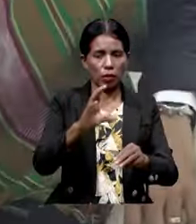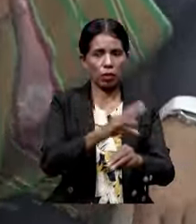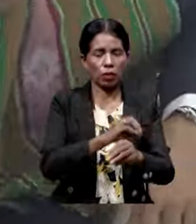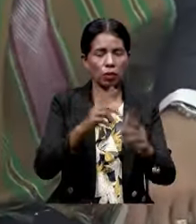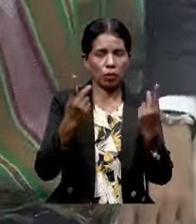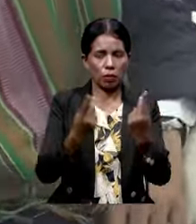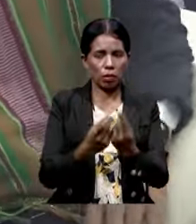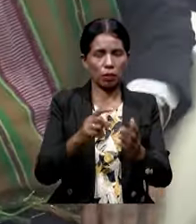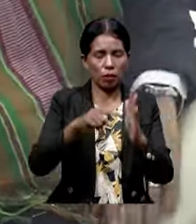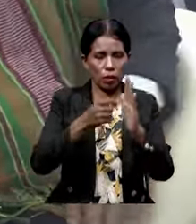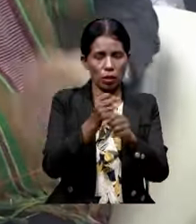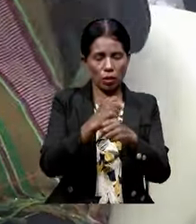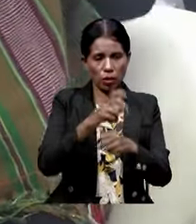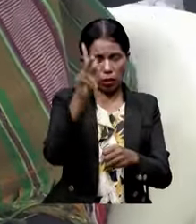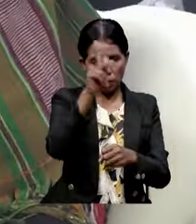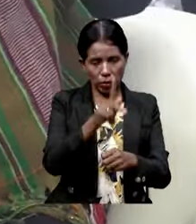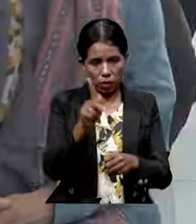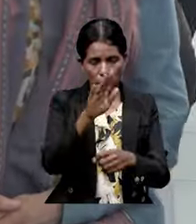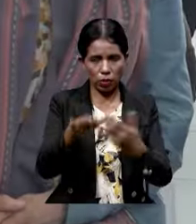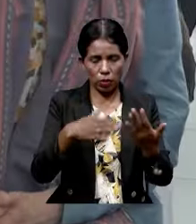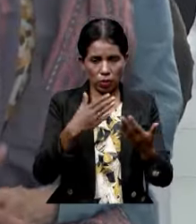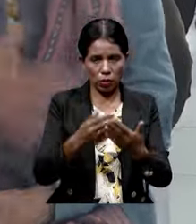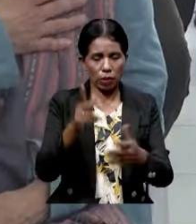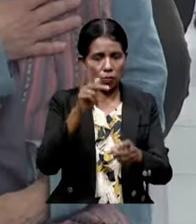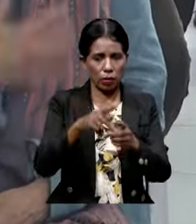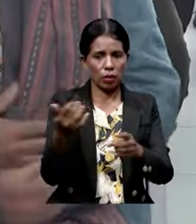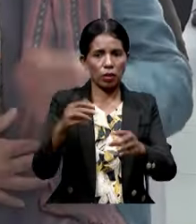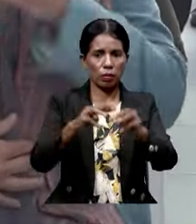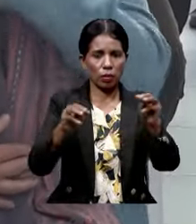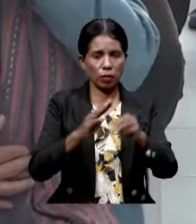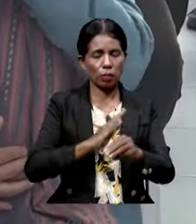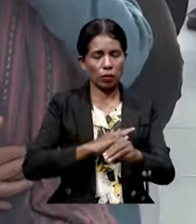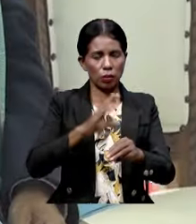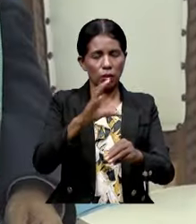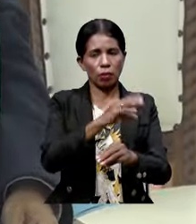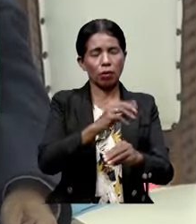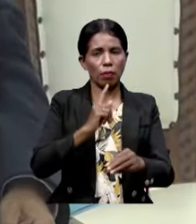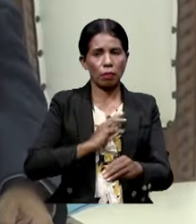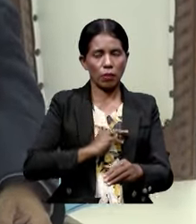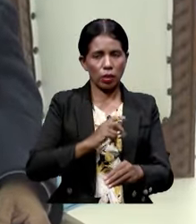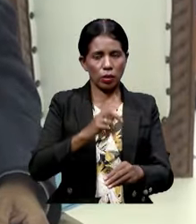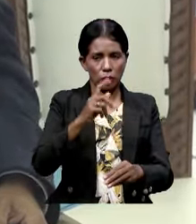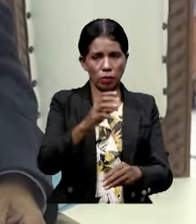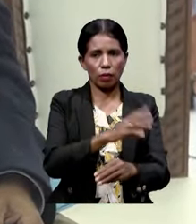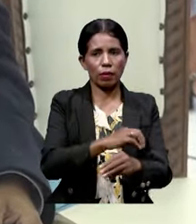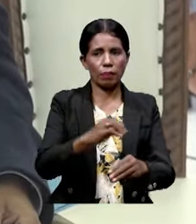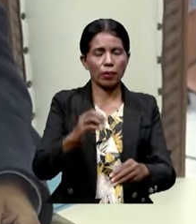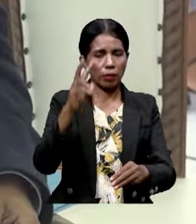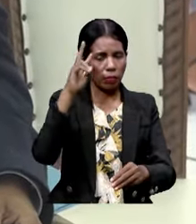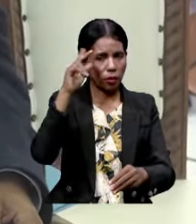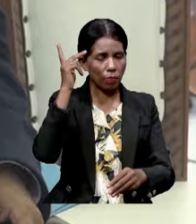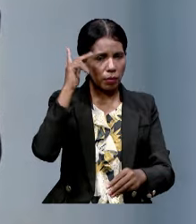Hirakne Belehahu pesquisa para recurso mineiro Sira e a município de Balcão, no Manatutu, onde a Bibangne